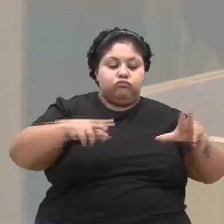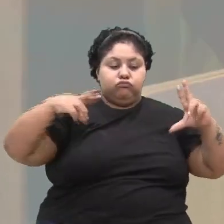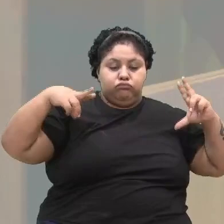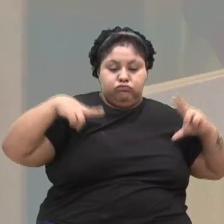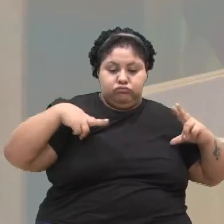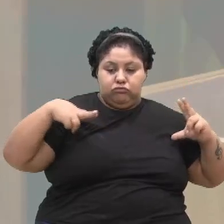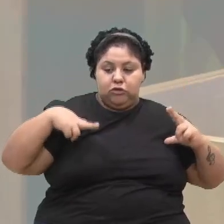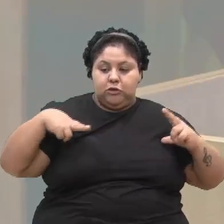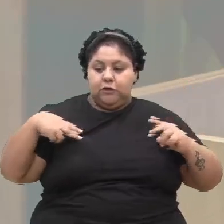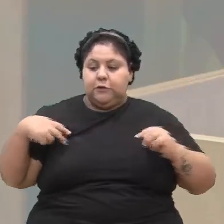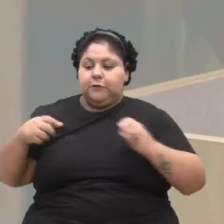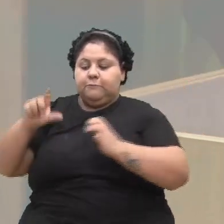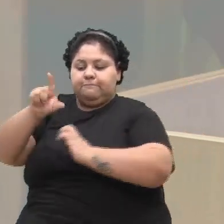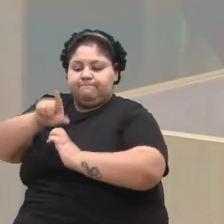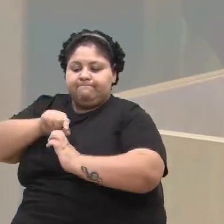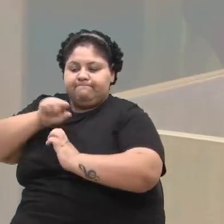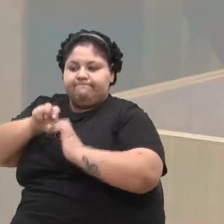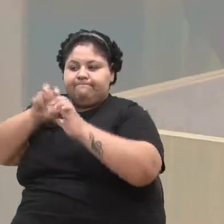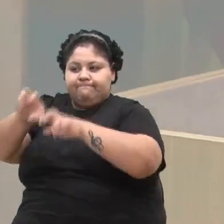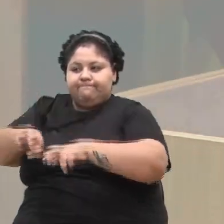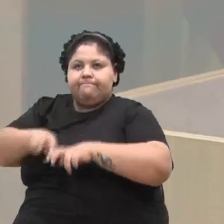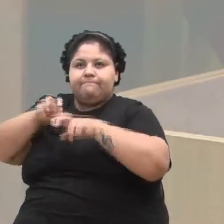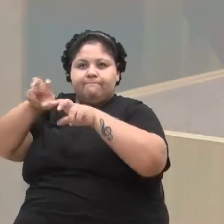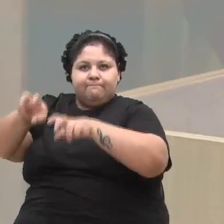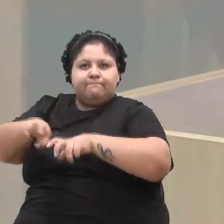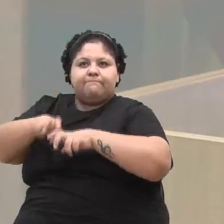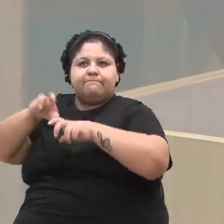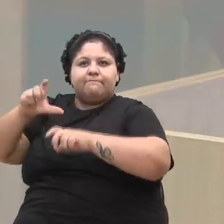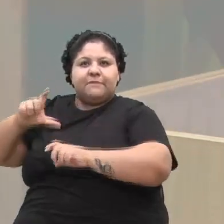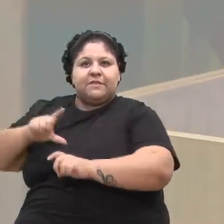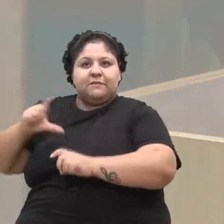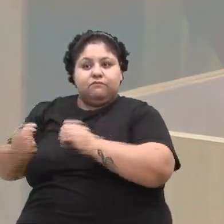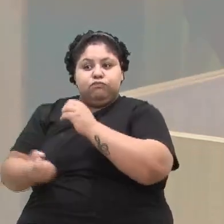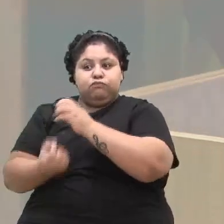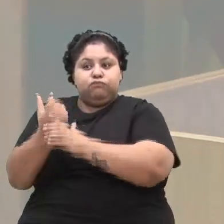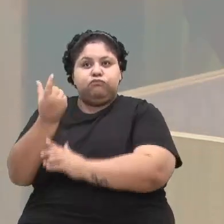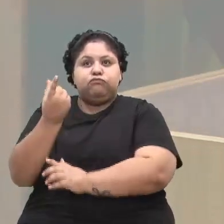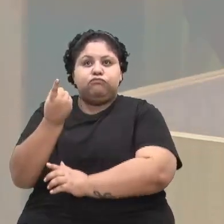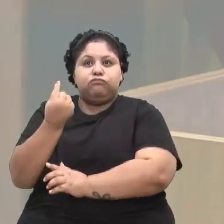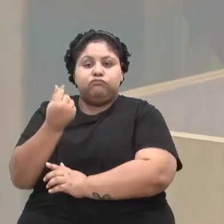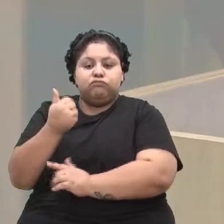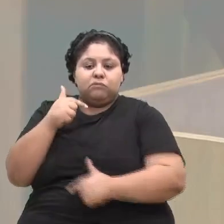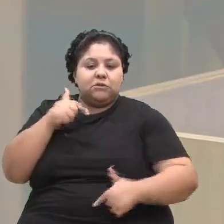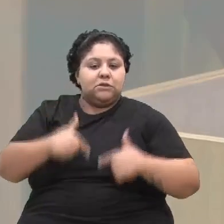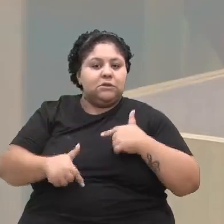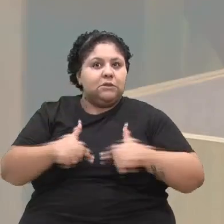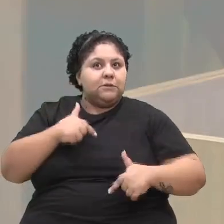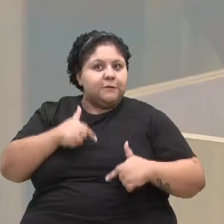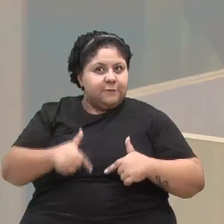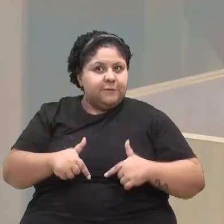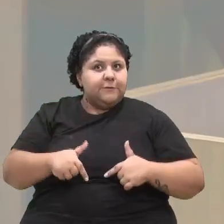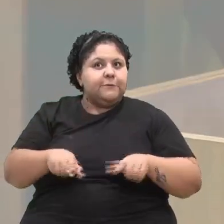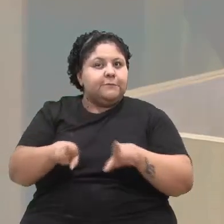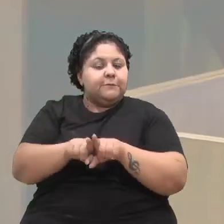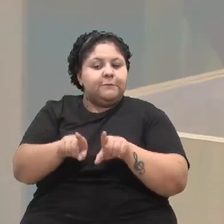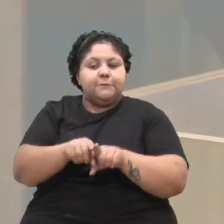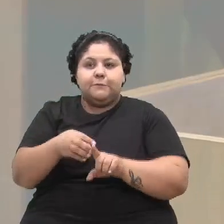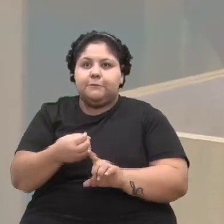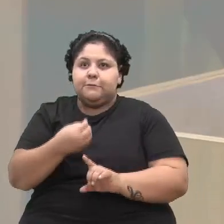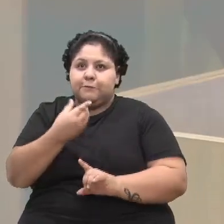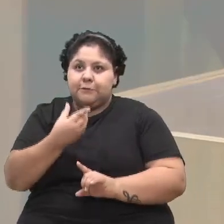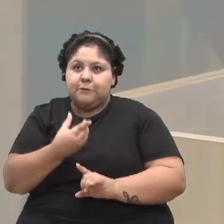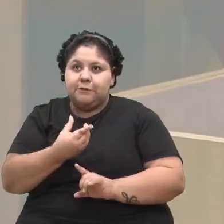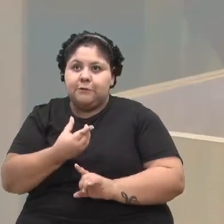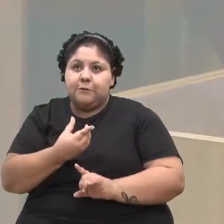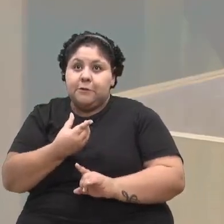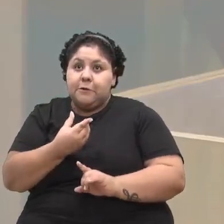do agronegócio, fontes geradoras de riquezas, empregos e prosperidade. Quanto menos o Estado